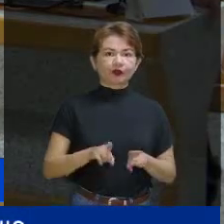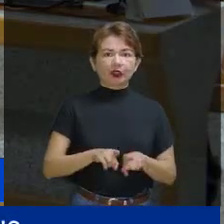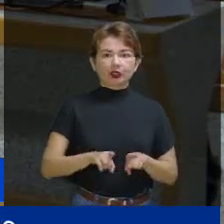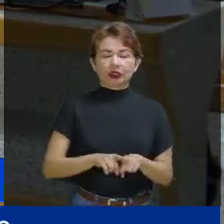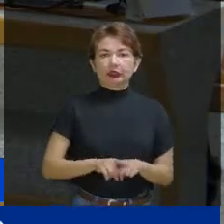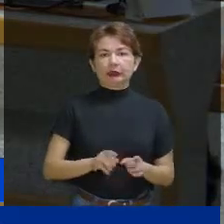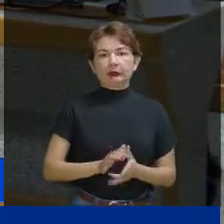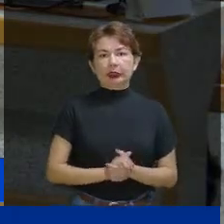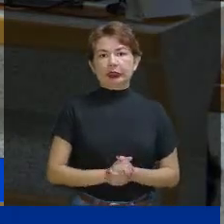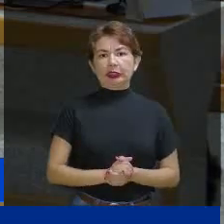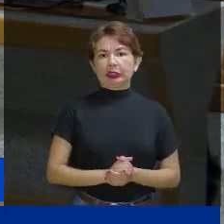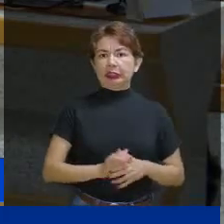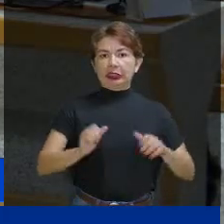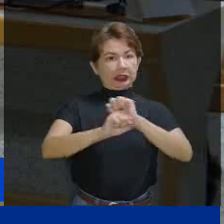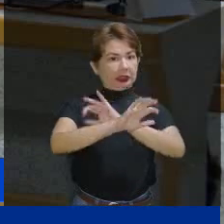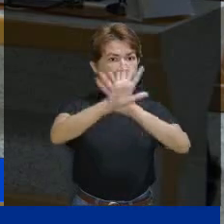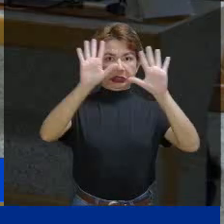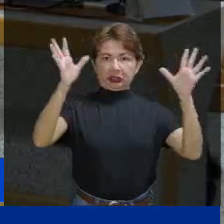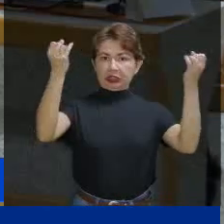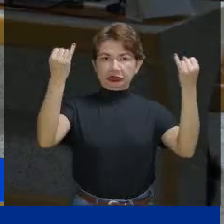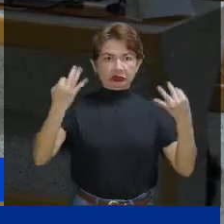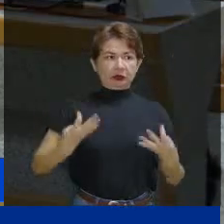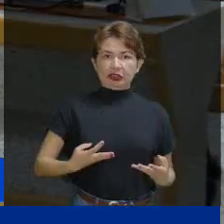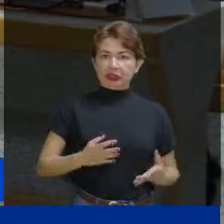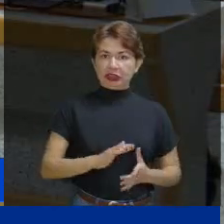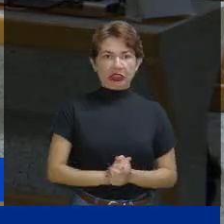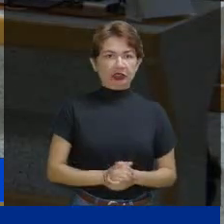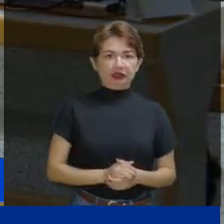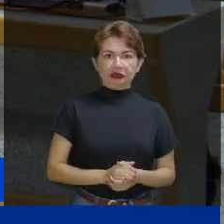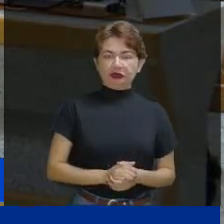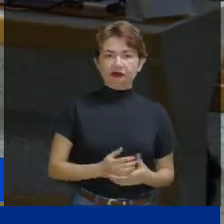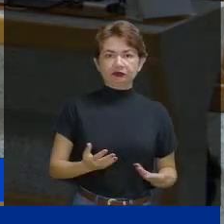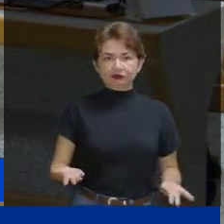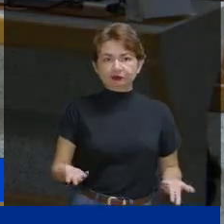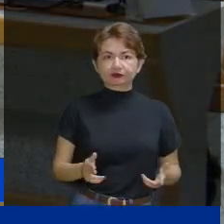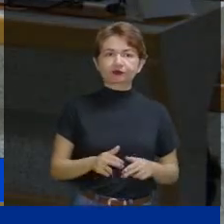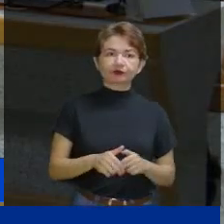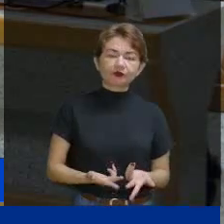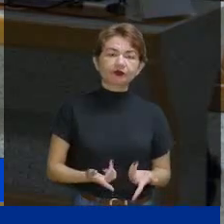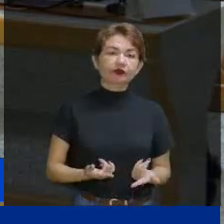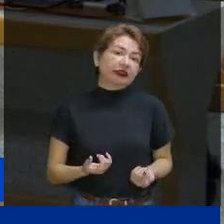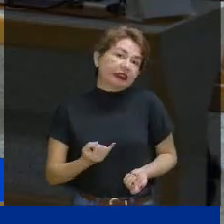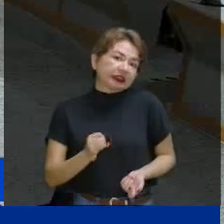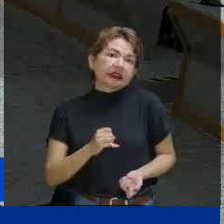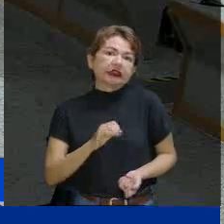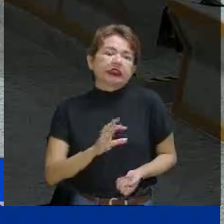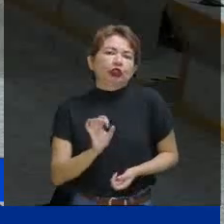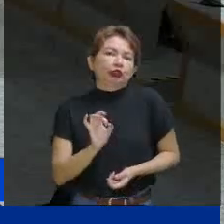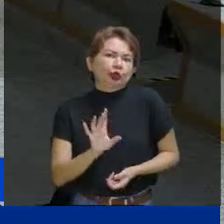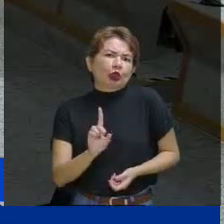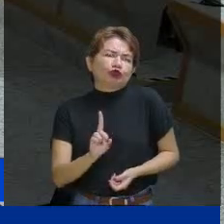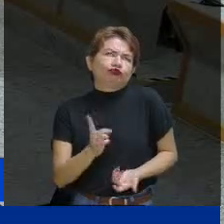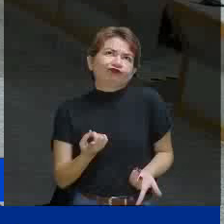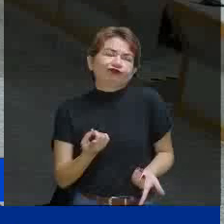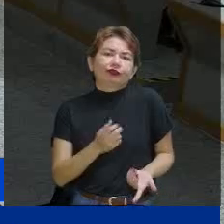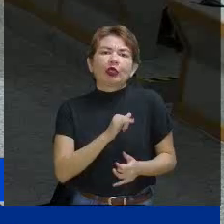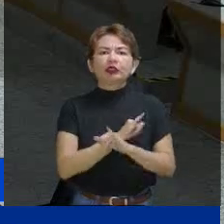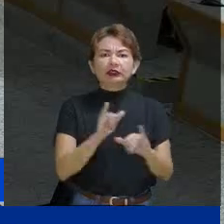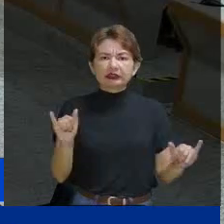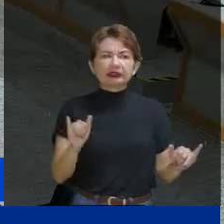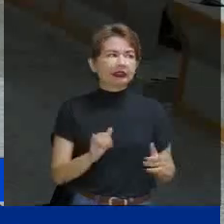bem explicitada, não há necessidade de maiores divagações, a não ser que eu gostaria só de fazer o